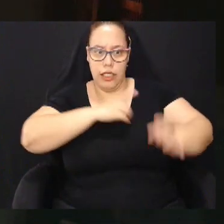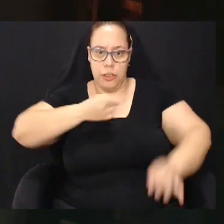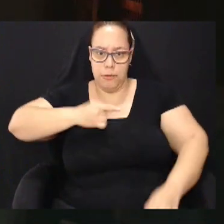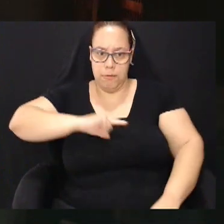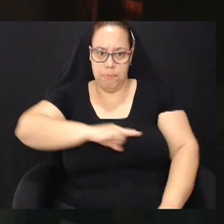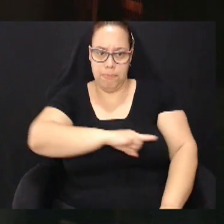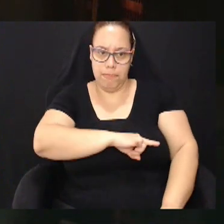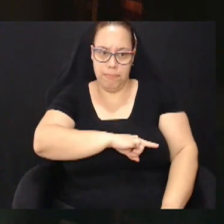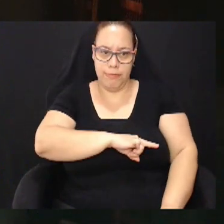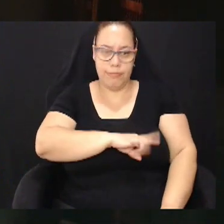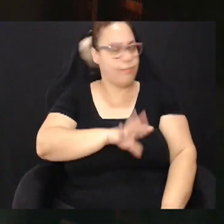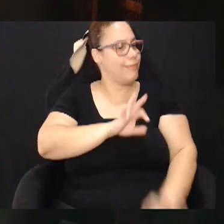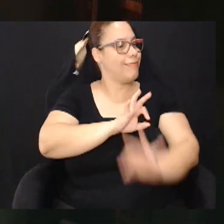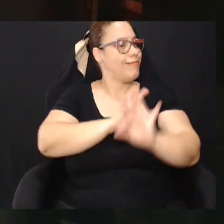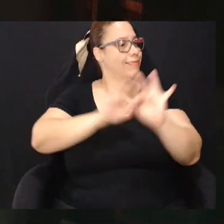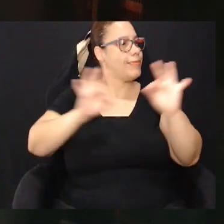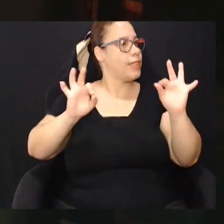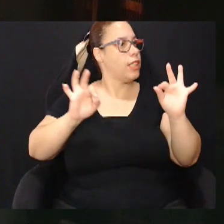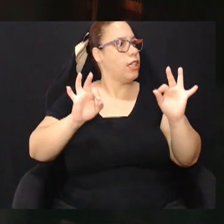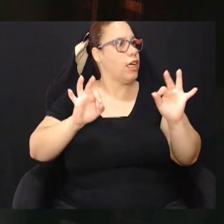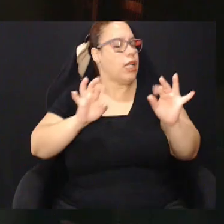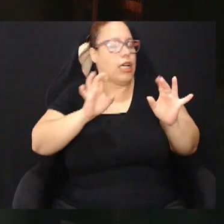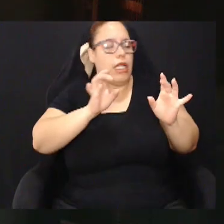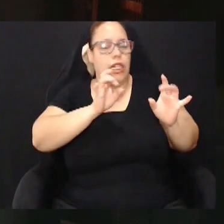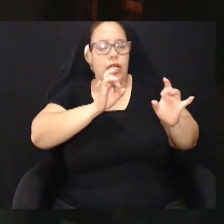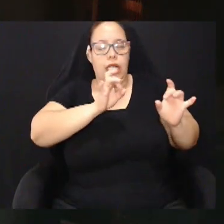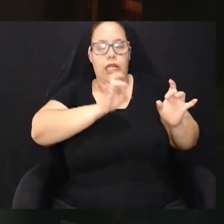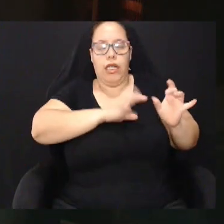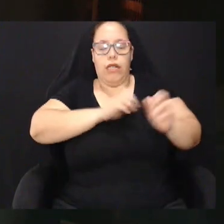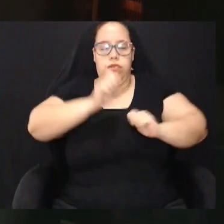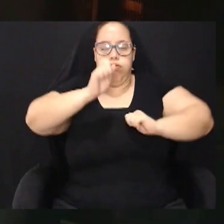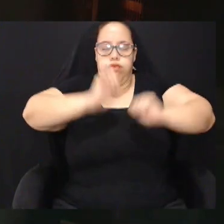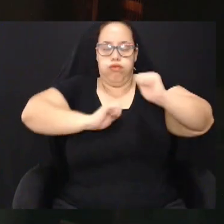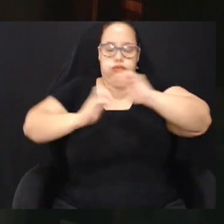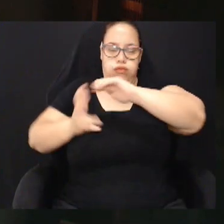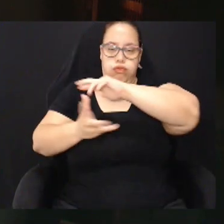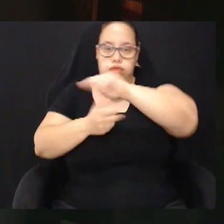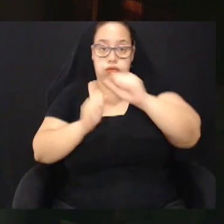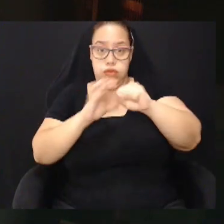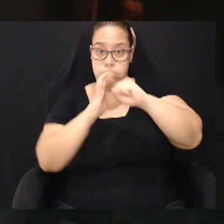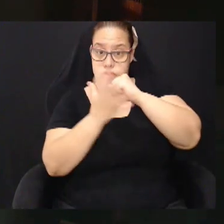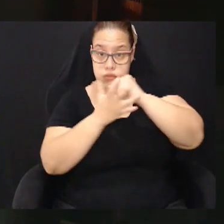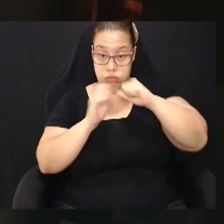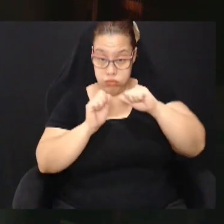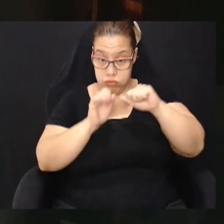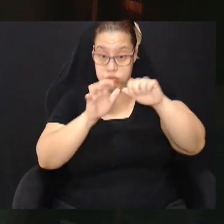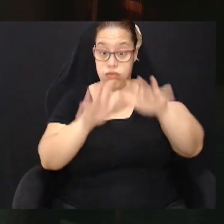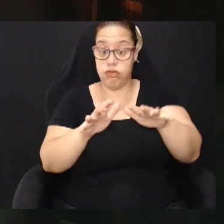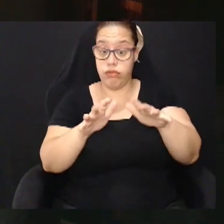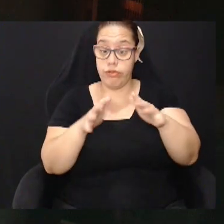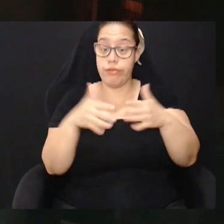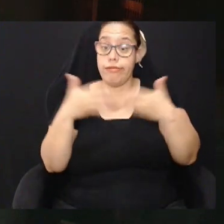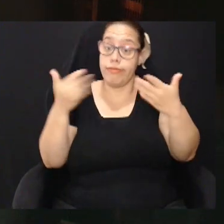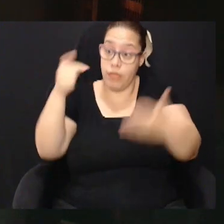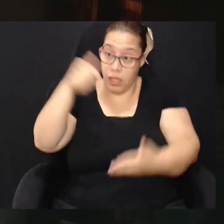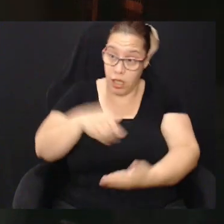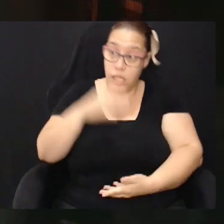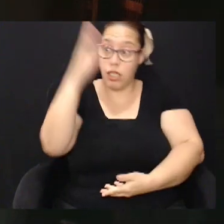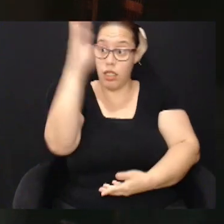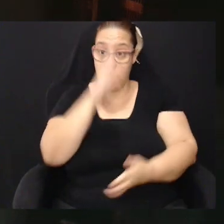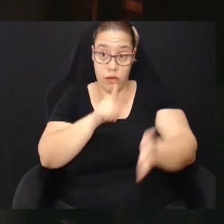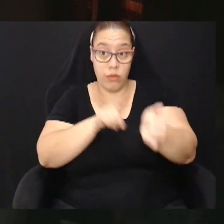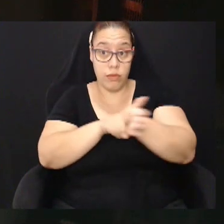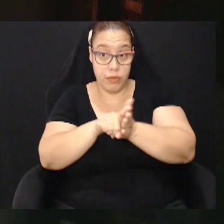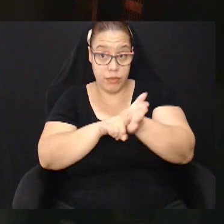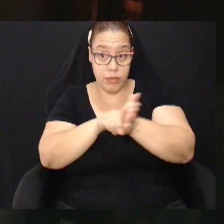da vida até o pavor de crises globais, como a pandemia. Inclusive, aqui no Brasil, pesquisas apontaram